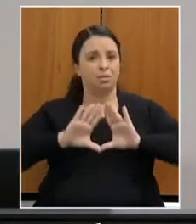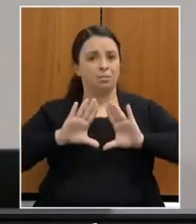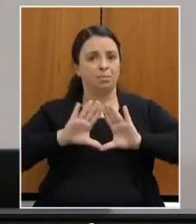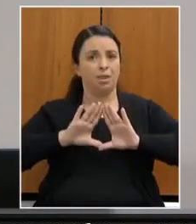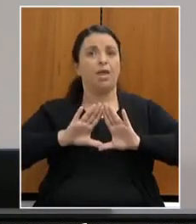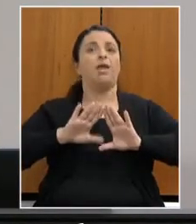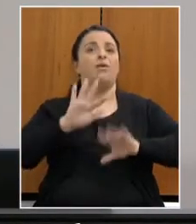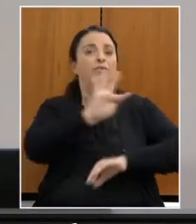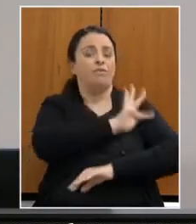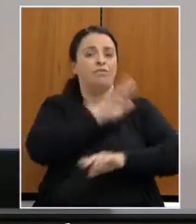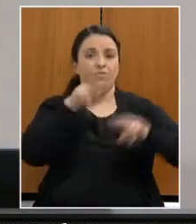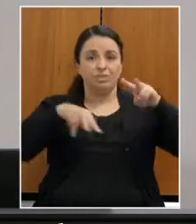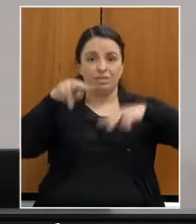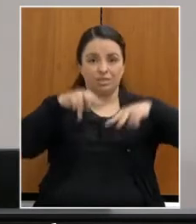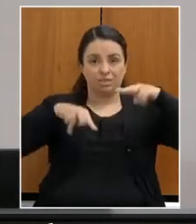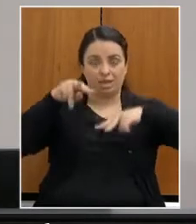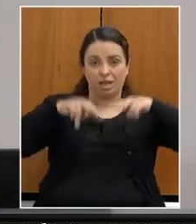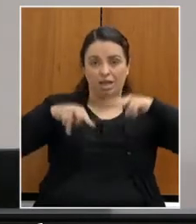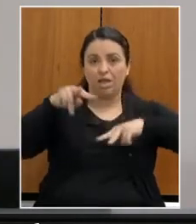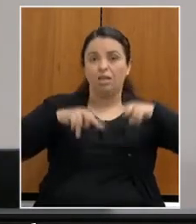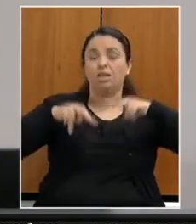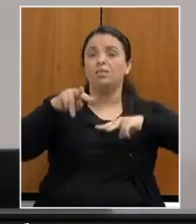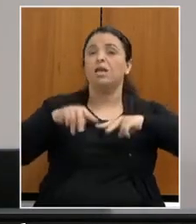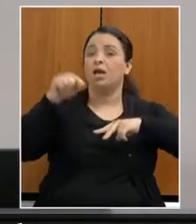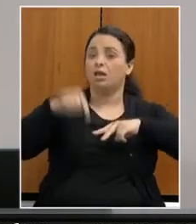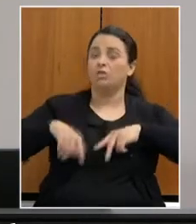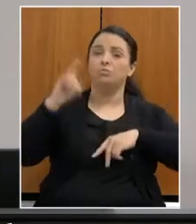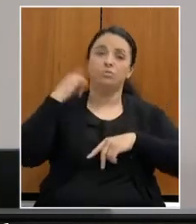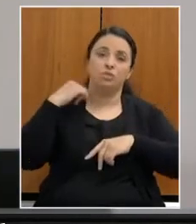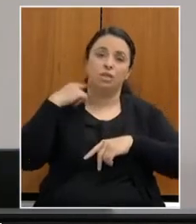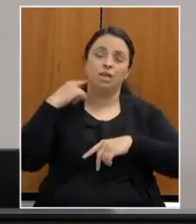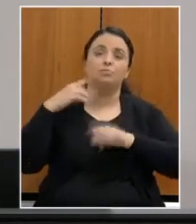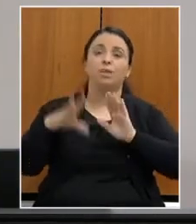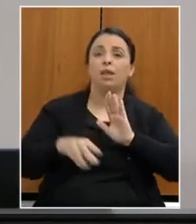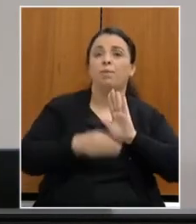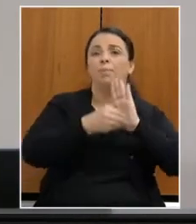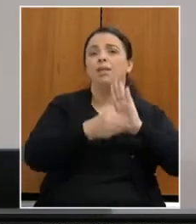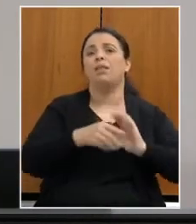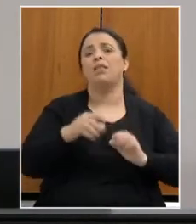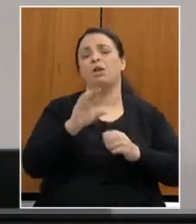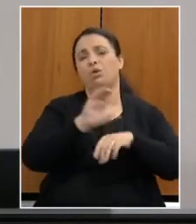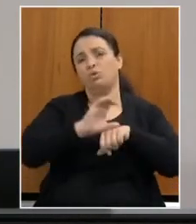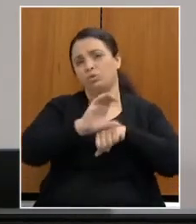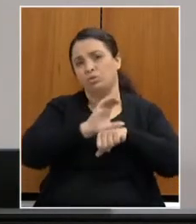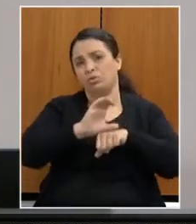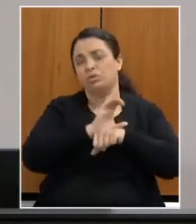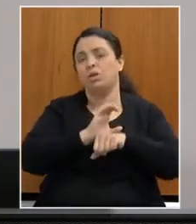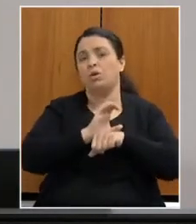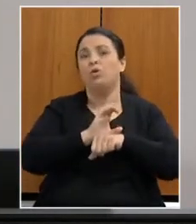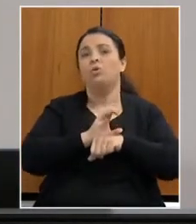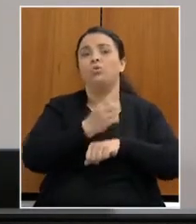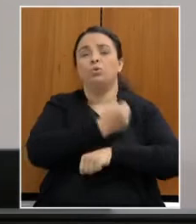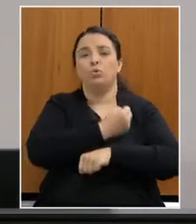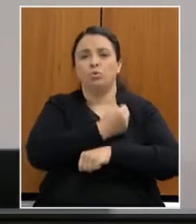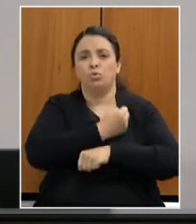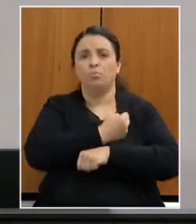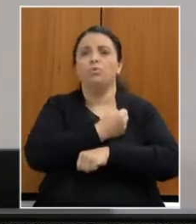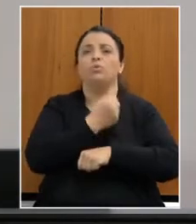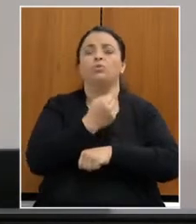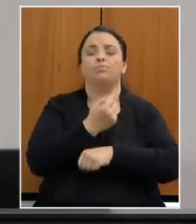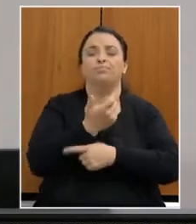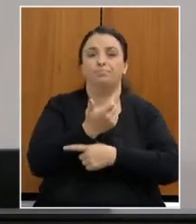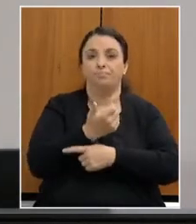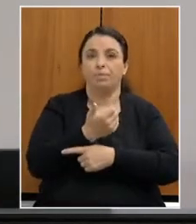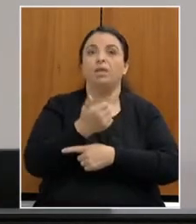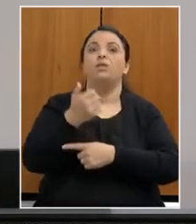de contas instituído em Minas Gerais pela Emenda à Constituição do Estado, nº 99, de 2019. Por ele, os secretários de